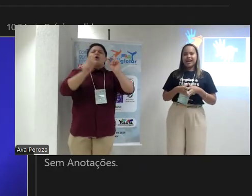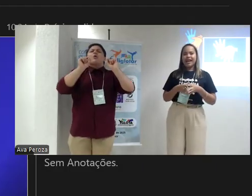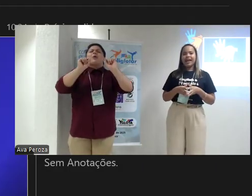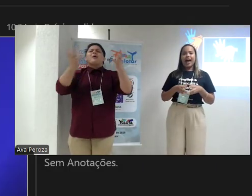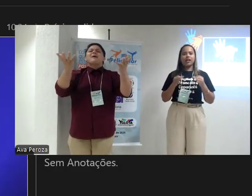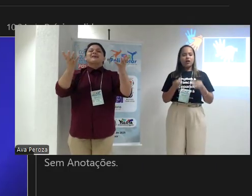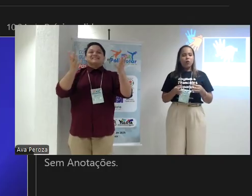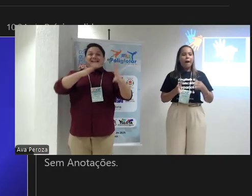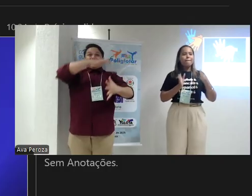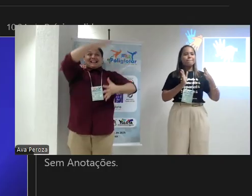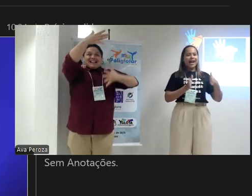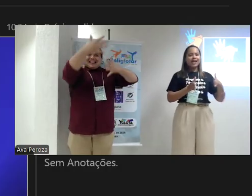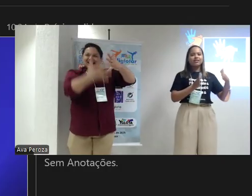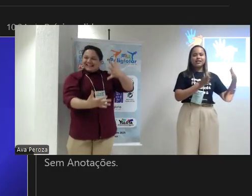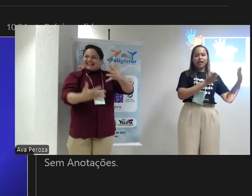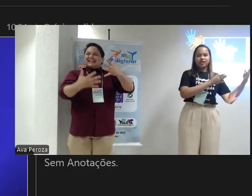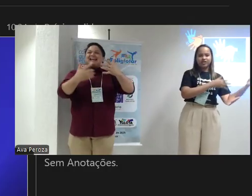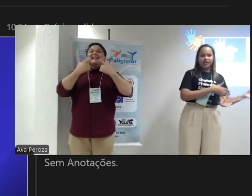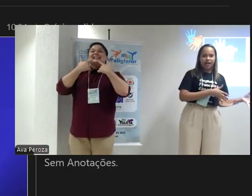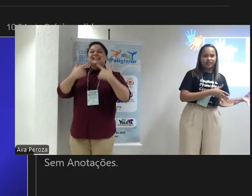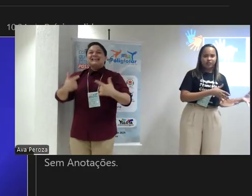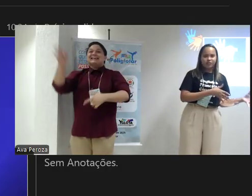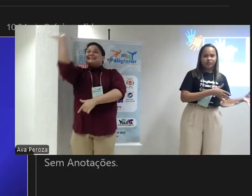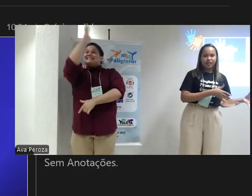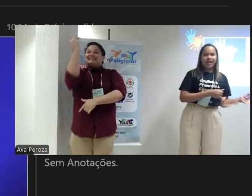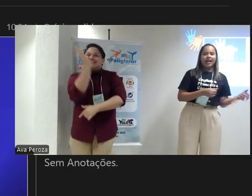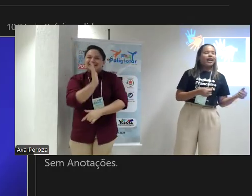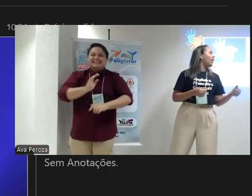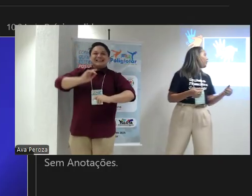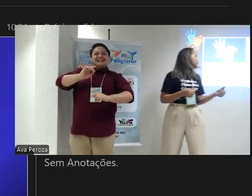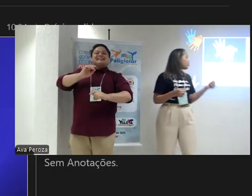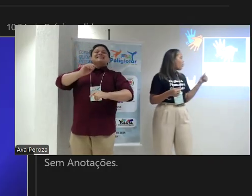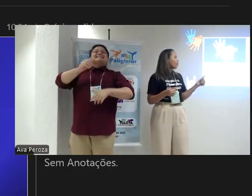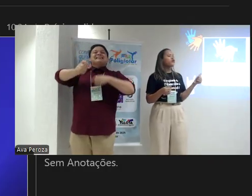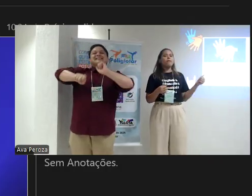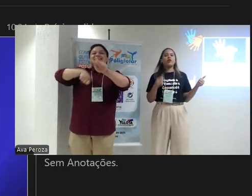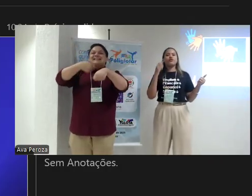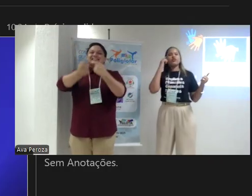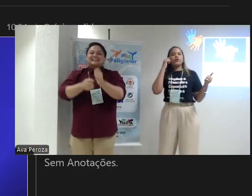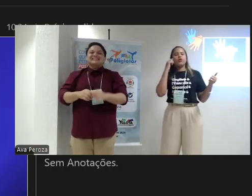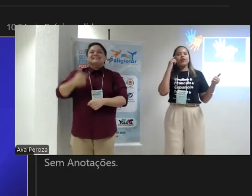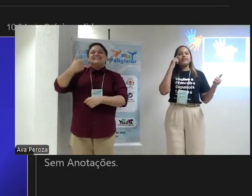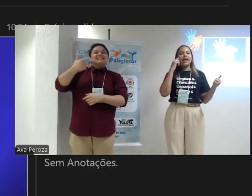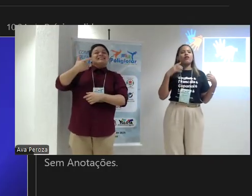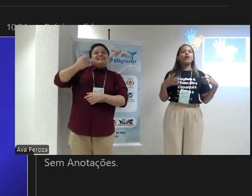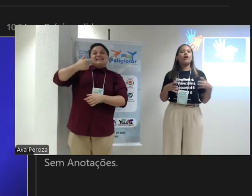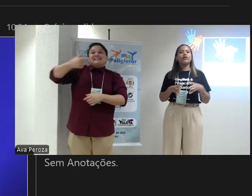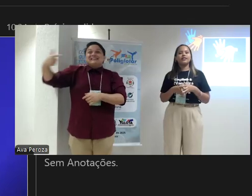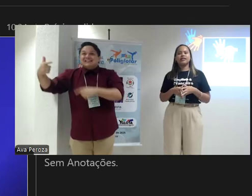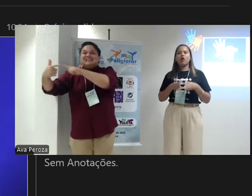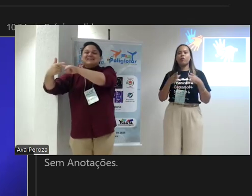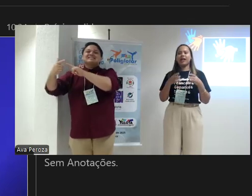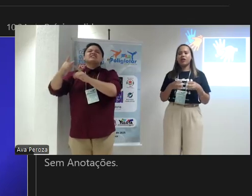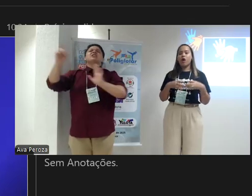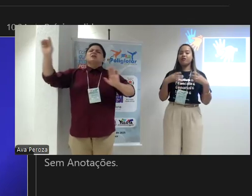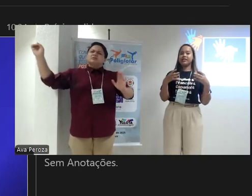Libras é a língua brasileira de sinais. Em 24 de abril de 2002, ela foi reconhecida